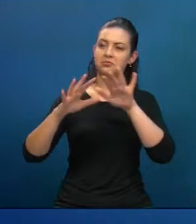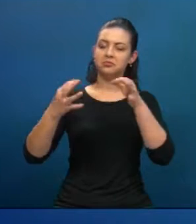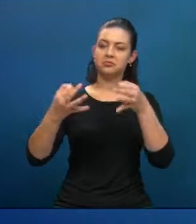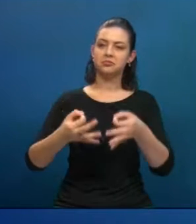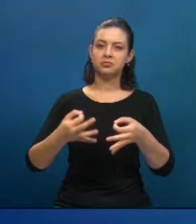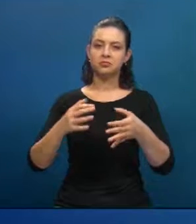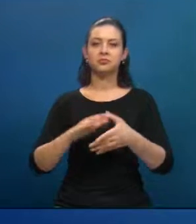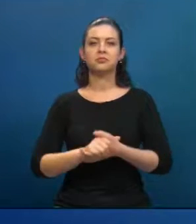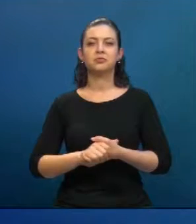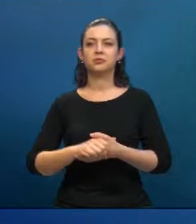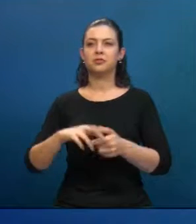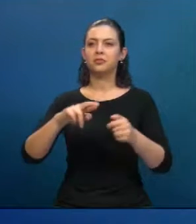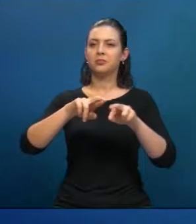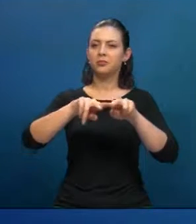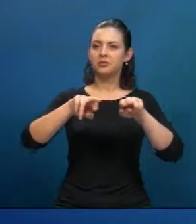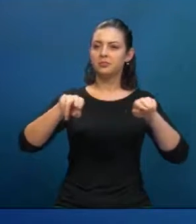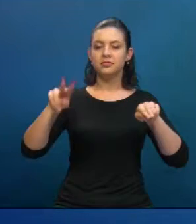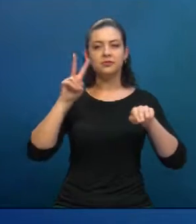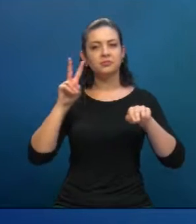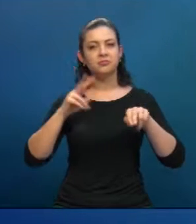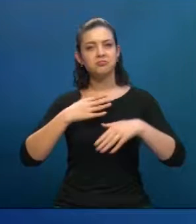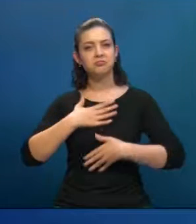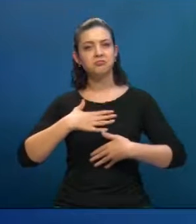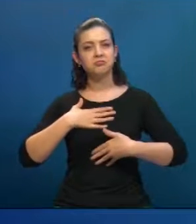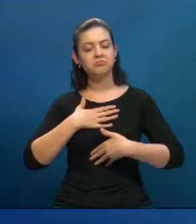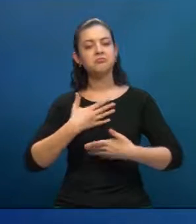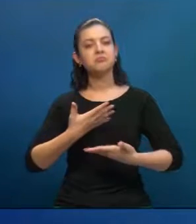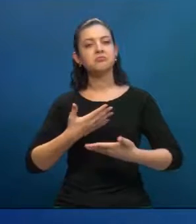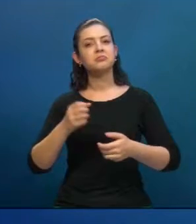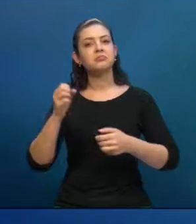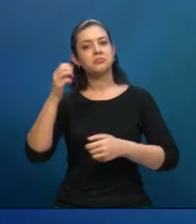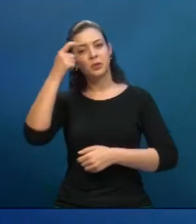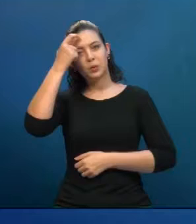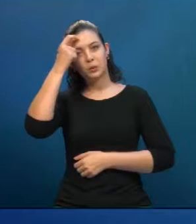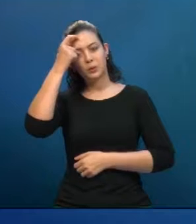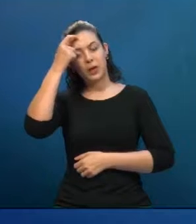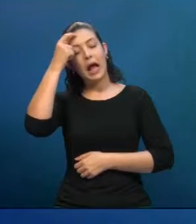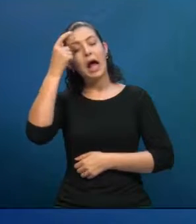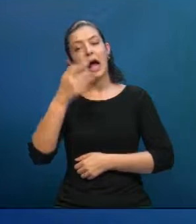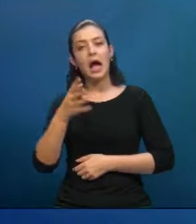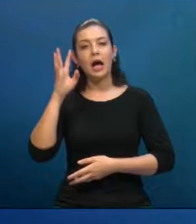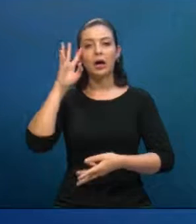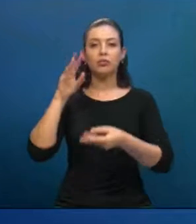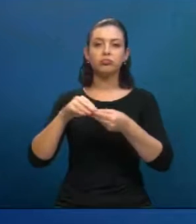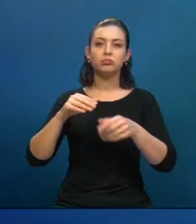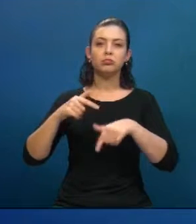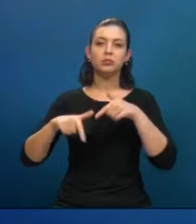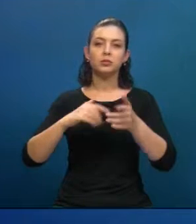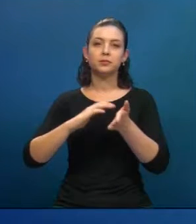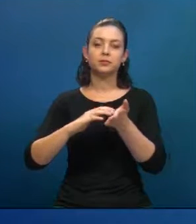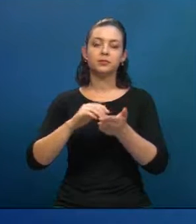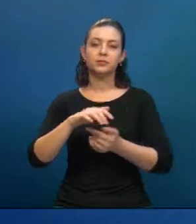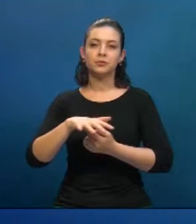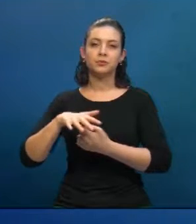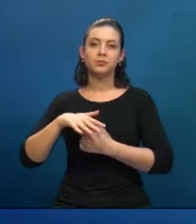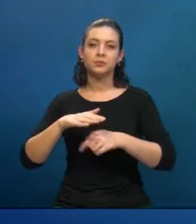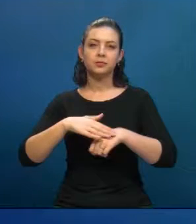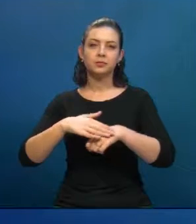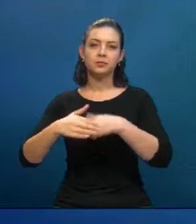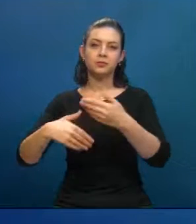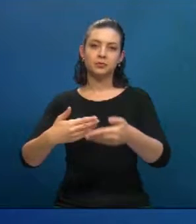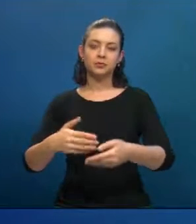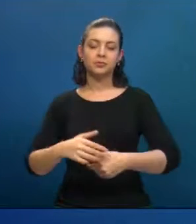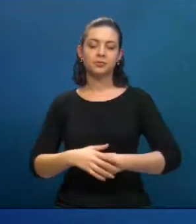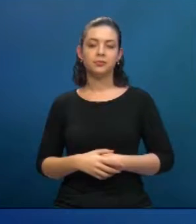acho que muitos vereadores aí ficaram peter ciência a ida do trabalho que a secretaria de meio ambiente presta na